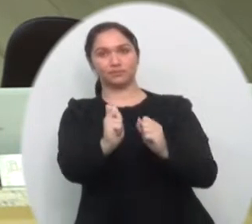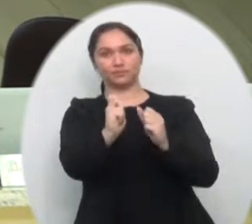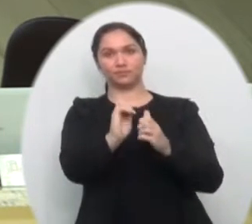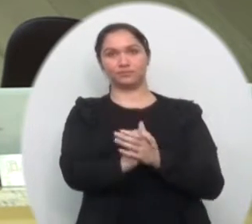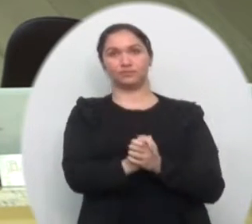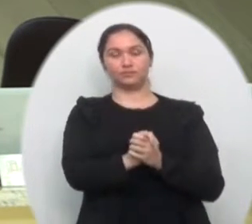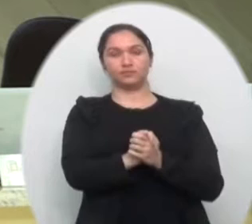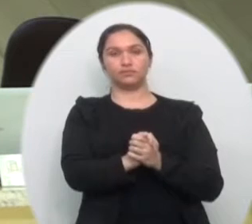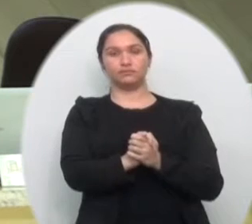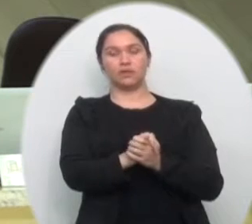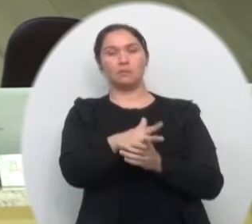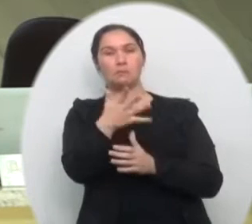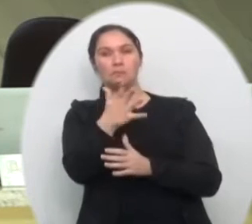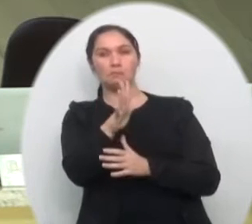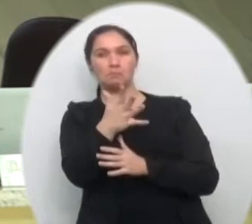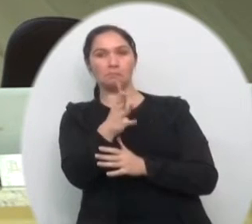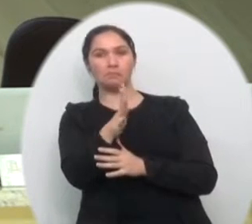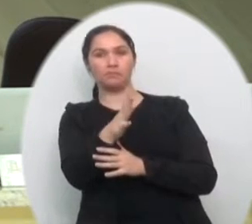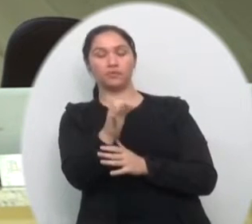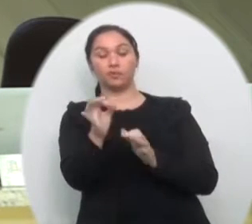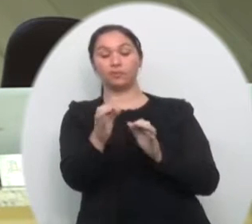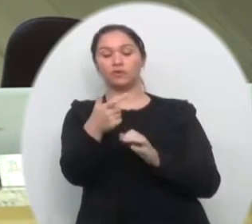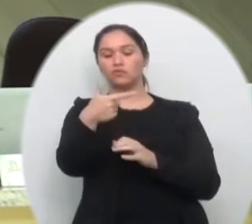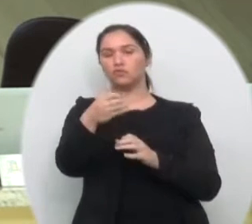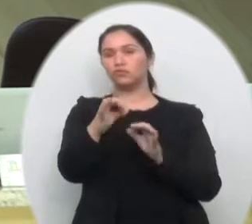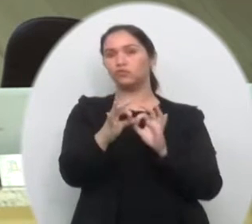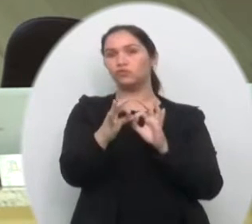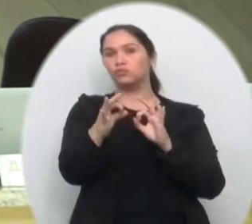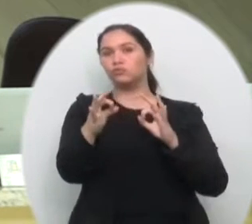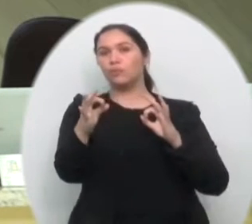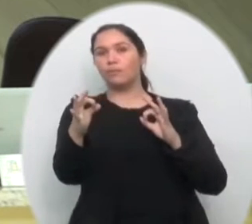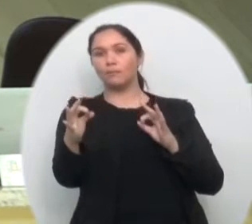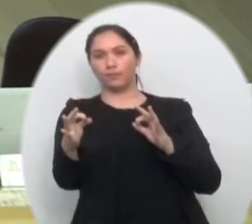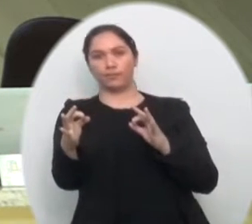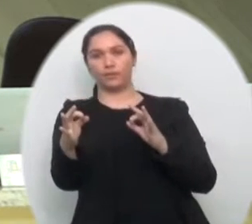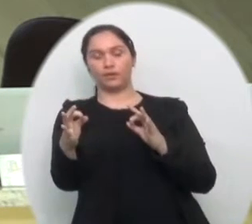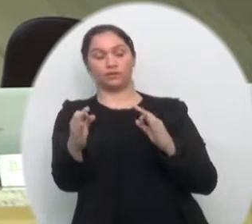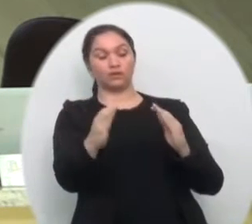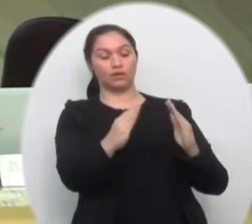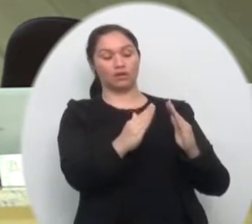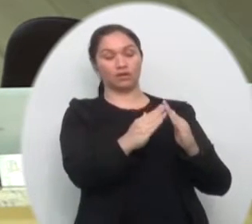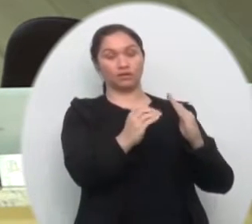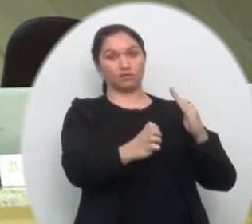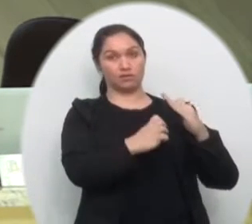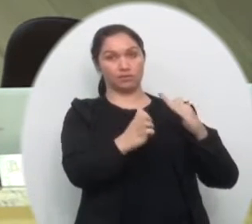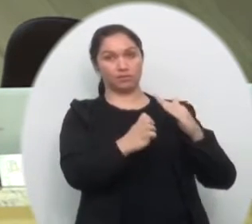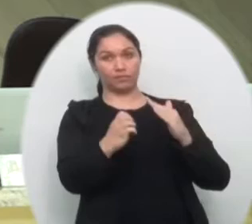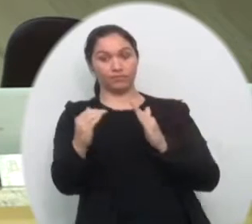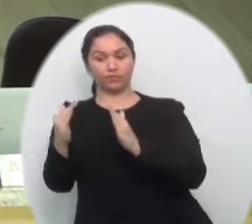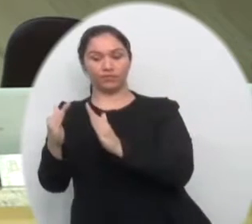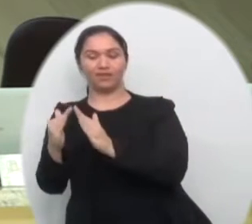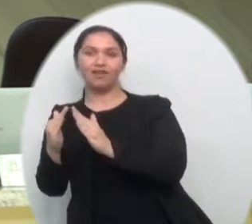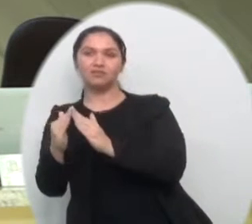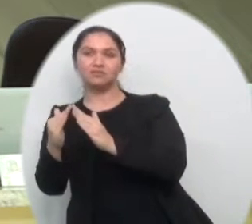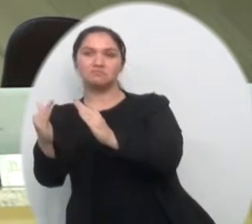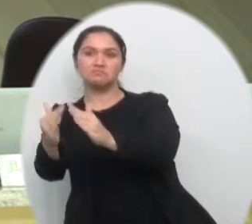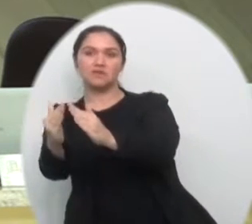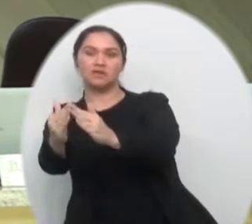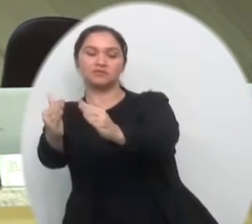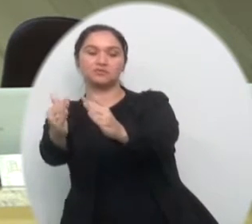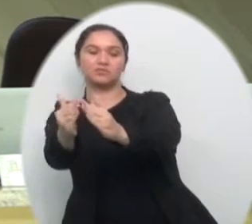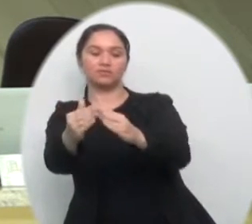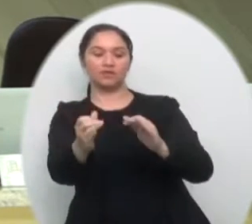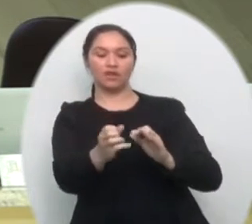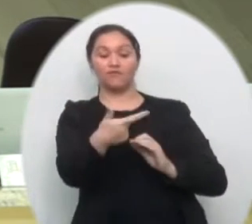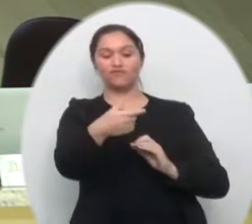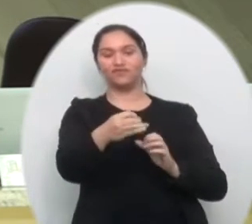em torno de uns 20 metros, de 20 a 30 metros da residência do primeiro extremante. Então, como vocês podem ter